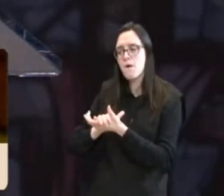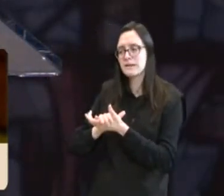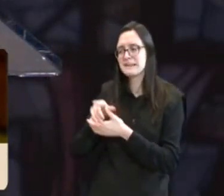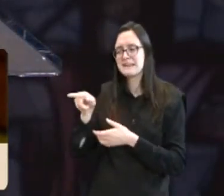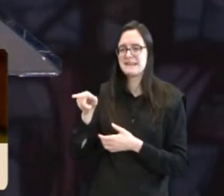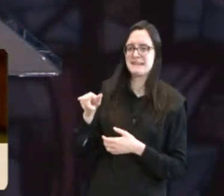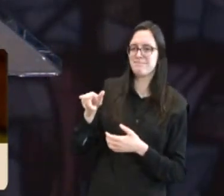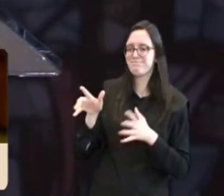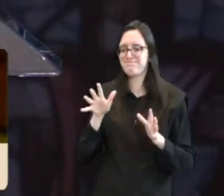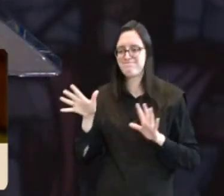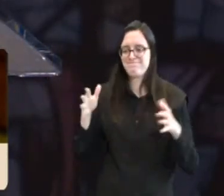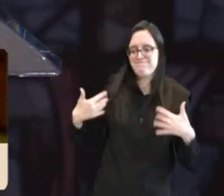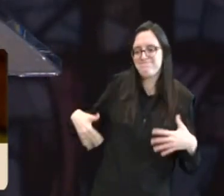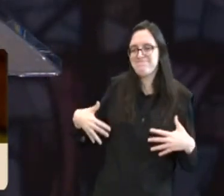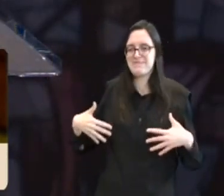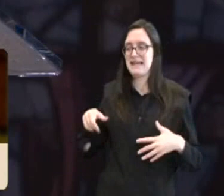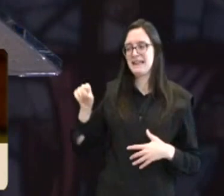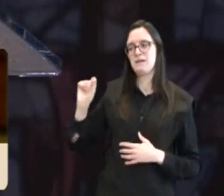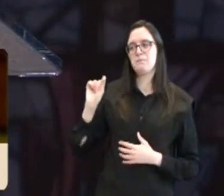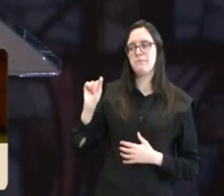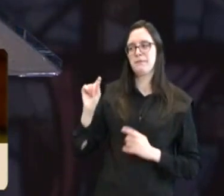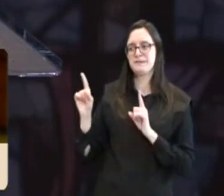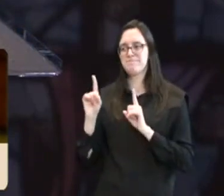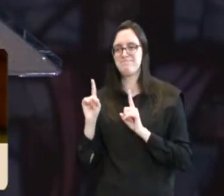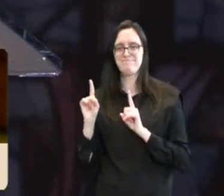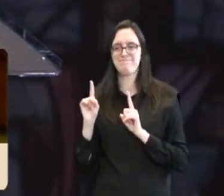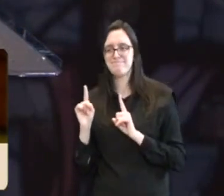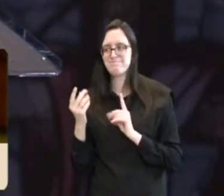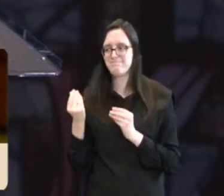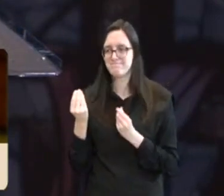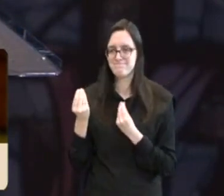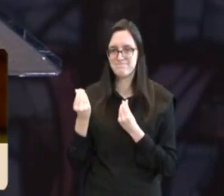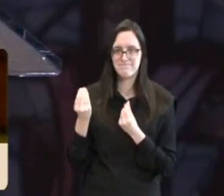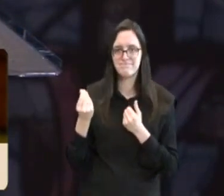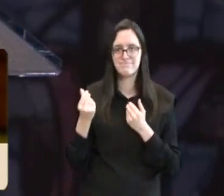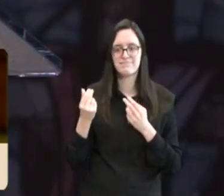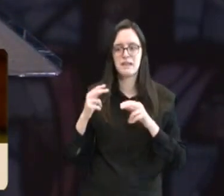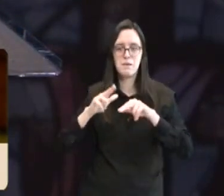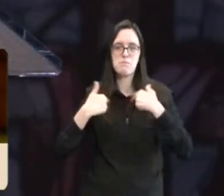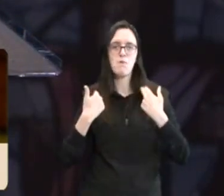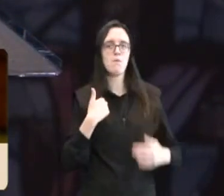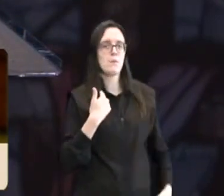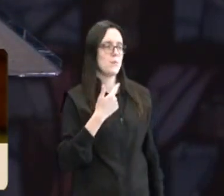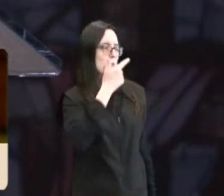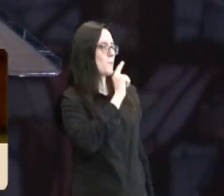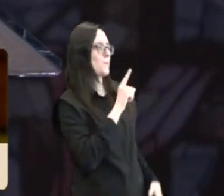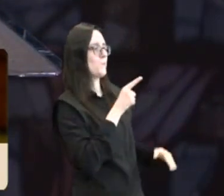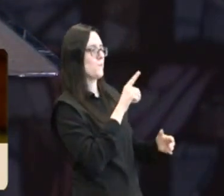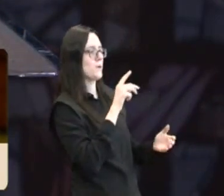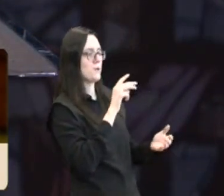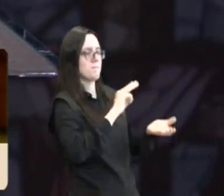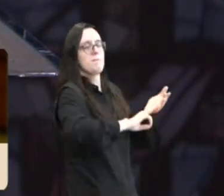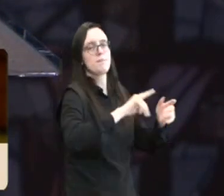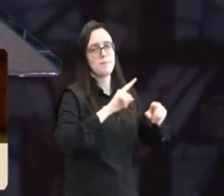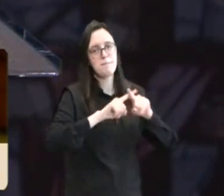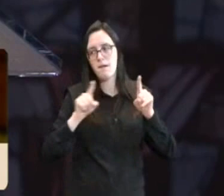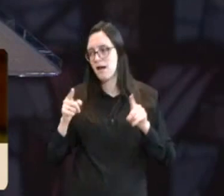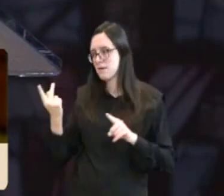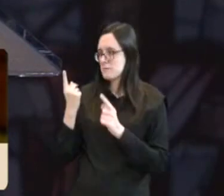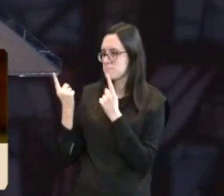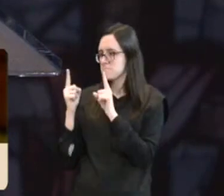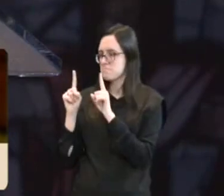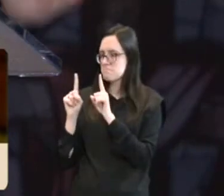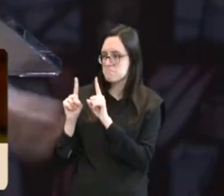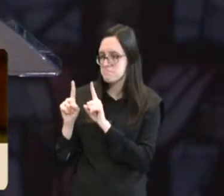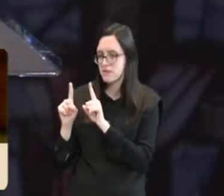E esta pensão é que sustenta os nossos netos e ajuda os nossos filhos. Se